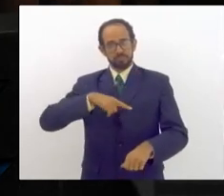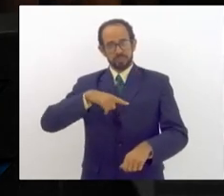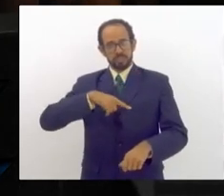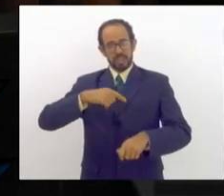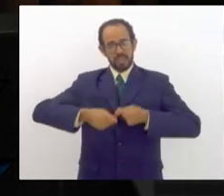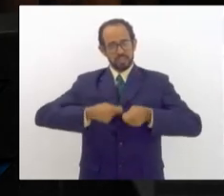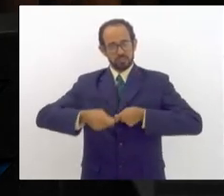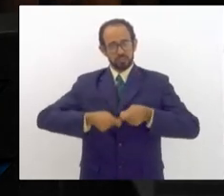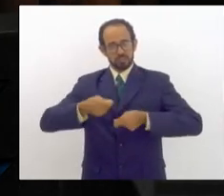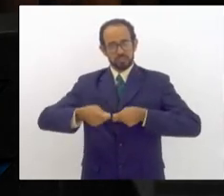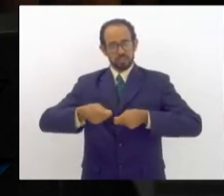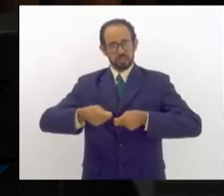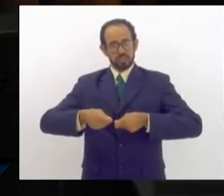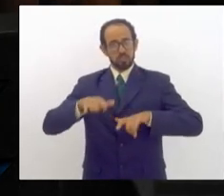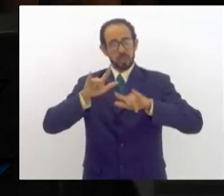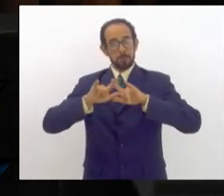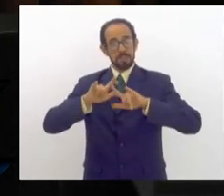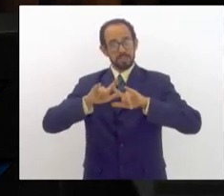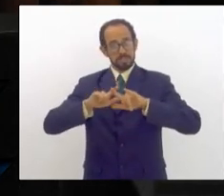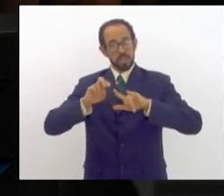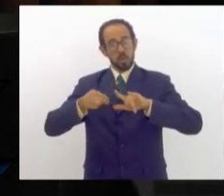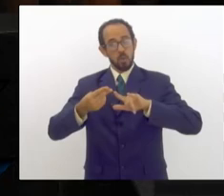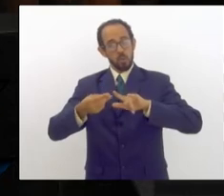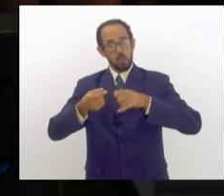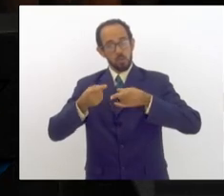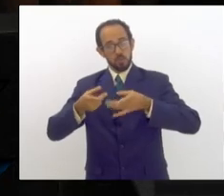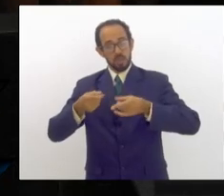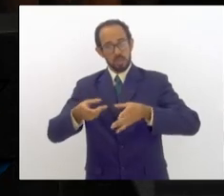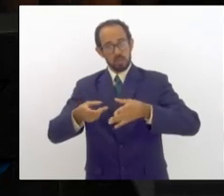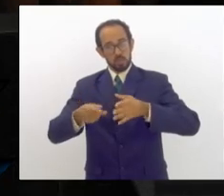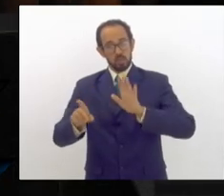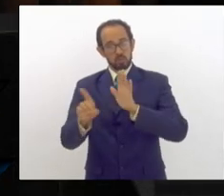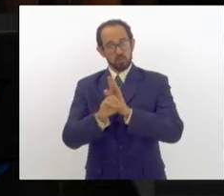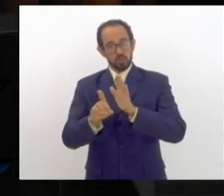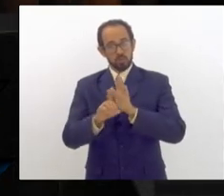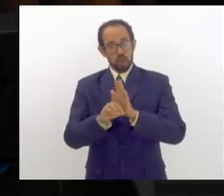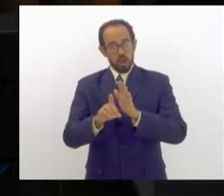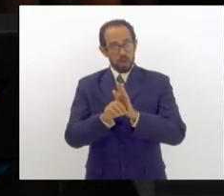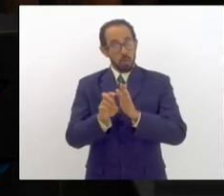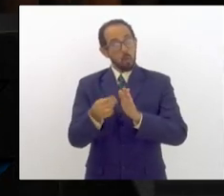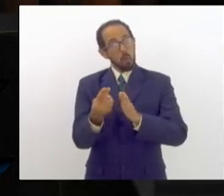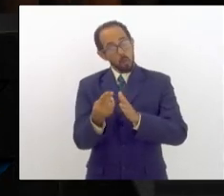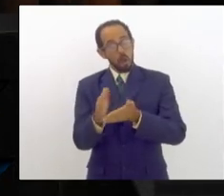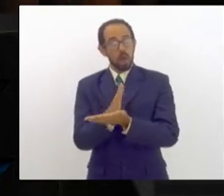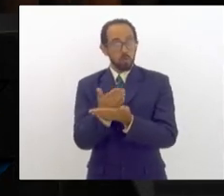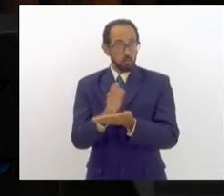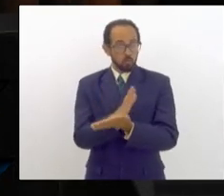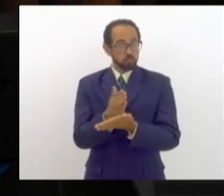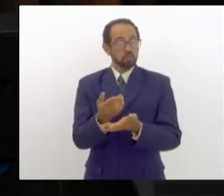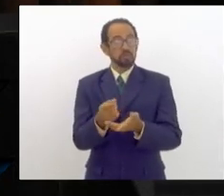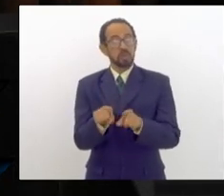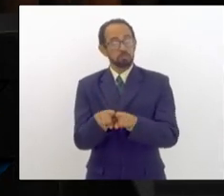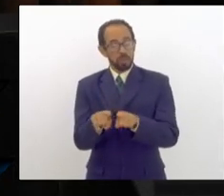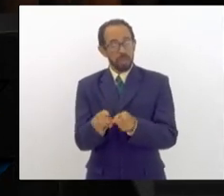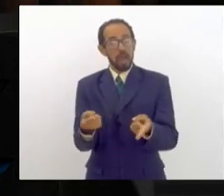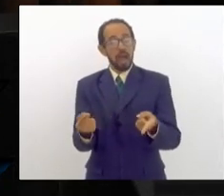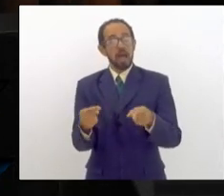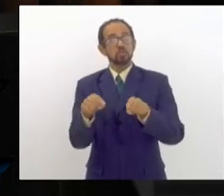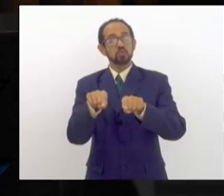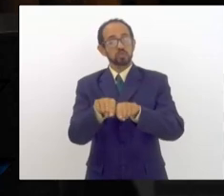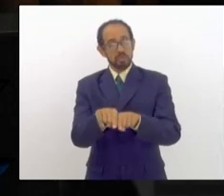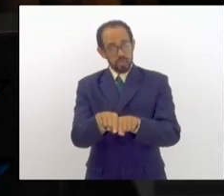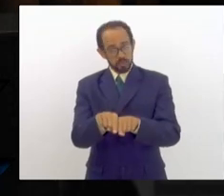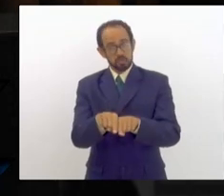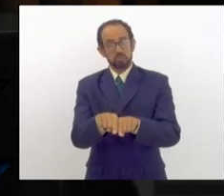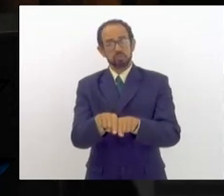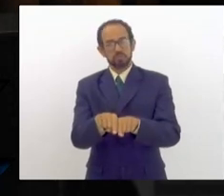ou pelas milícias ou até que está Associados em algumas vezes apesar